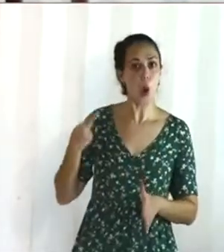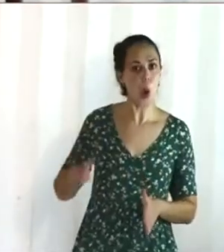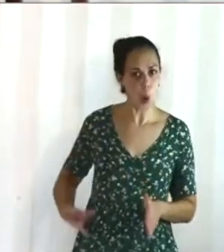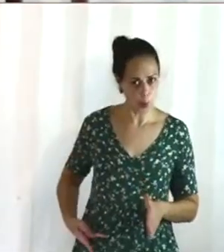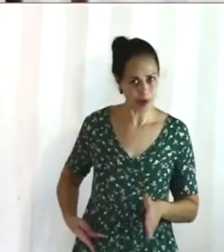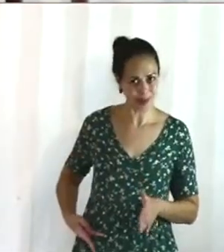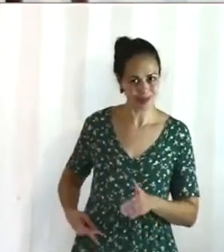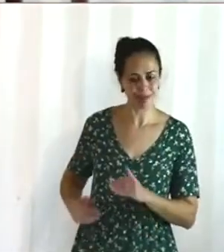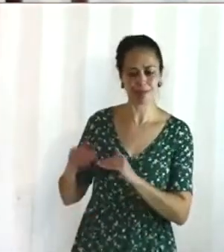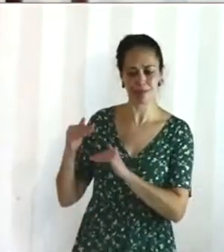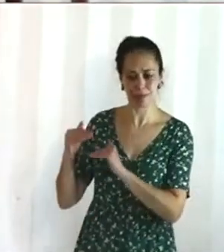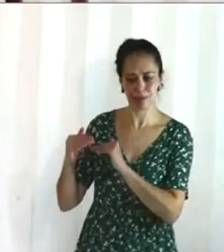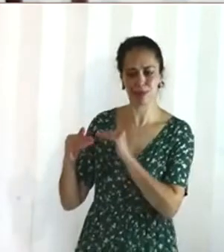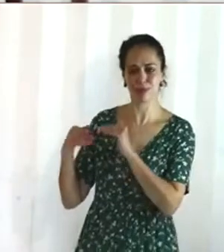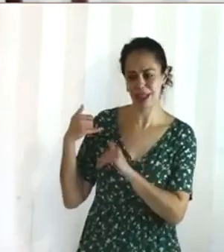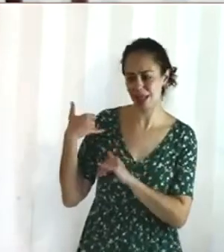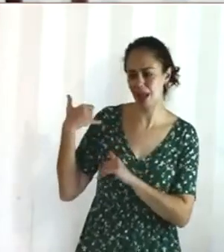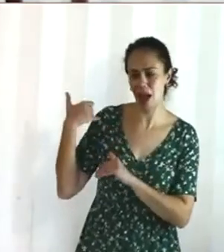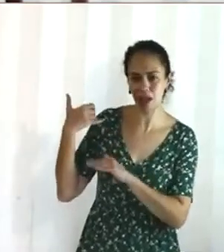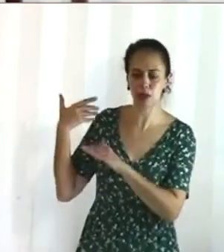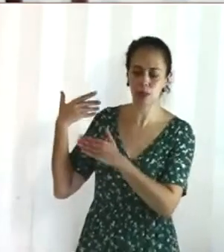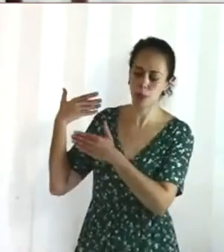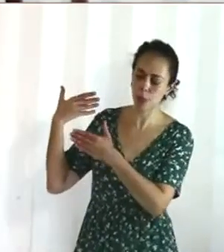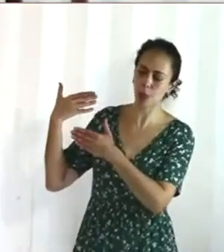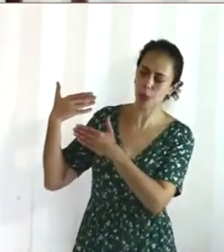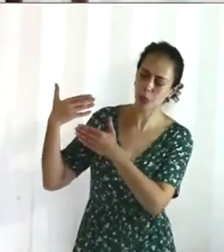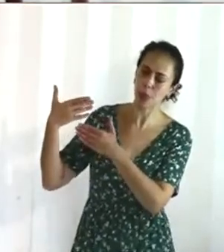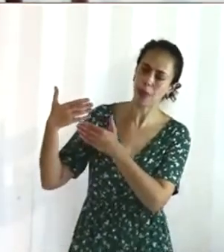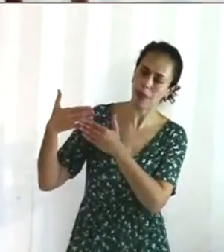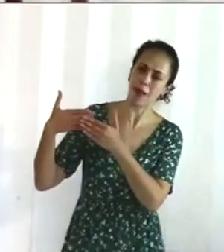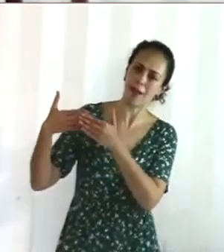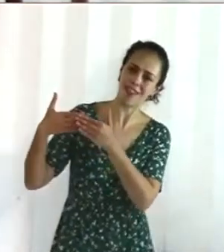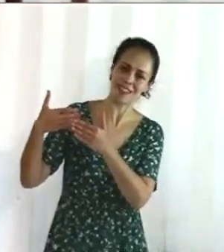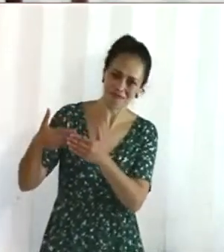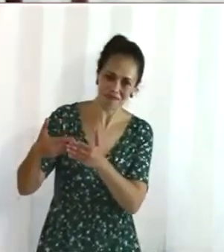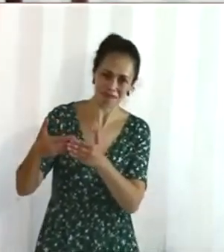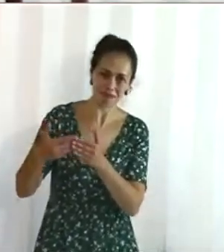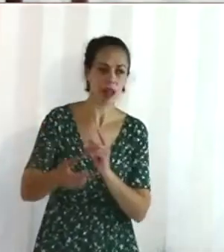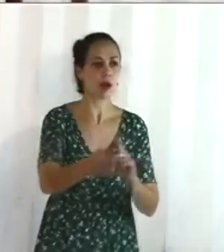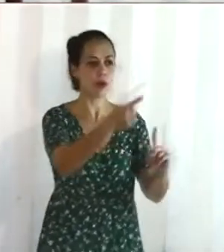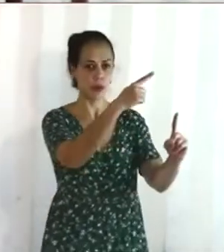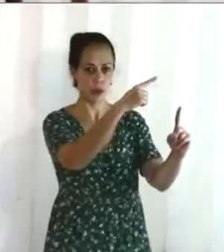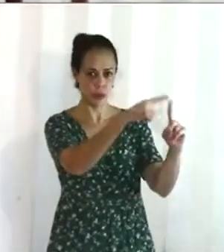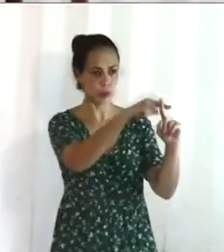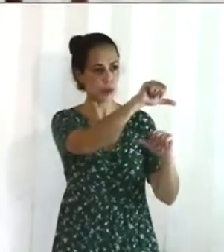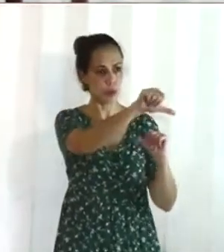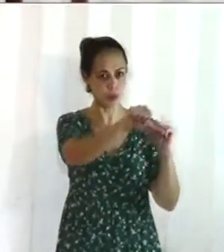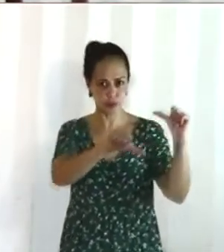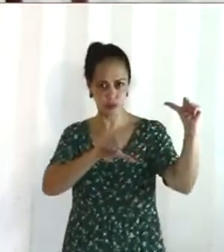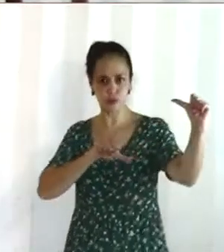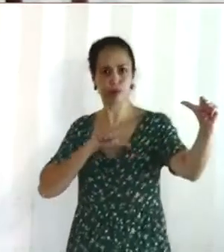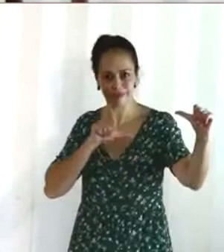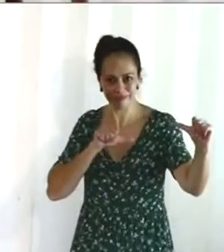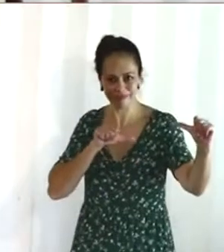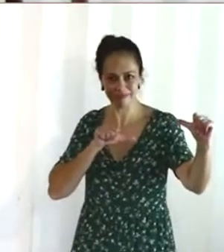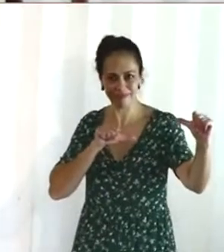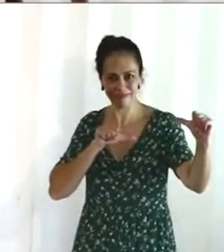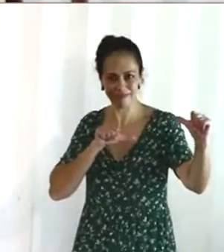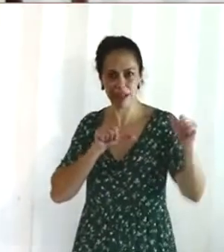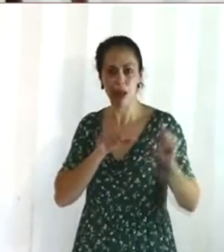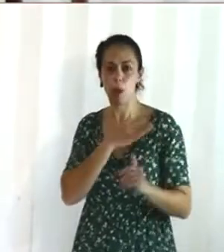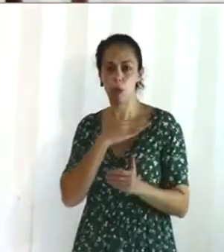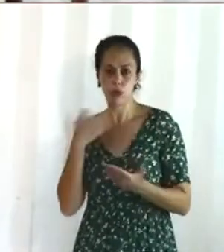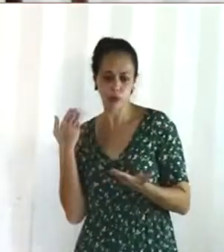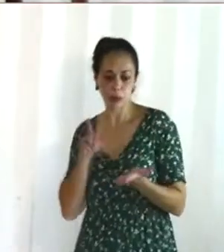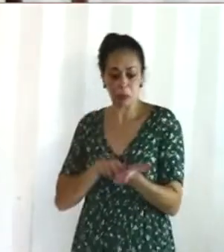vai subir aos céus. Jesus permanecerá eternamente com as duas